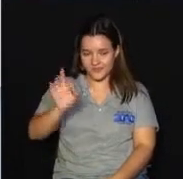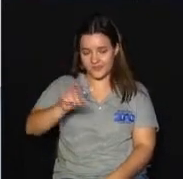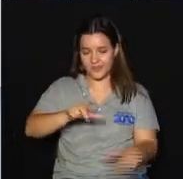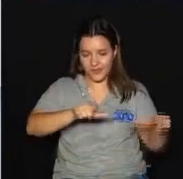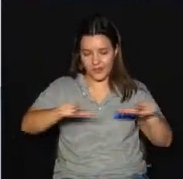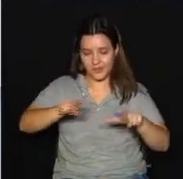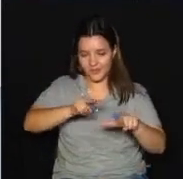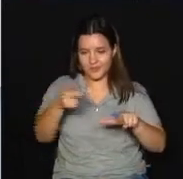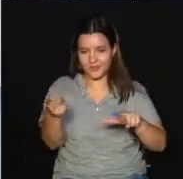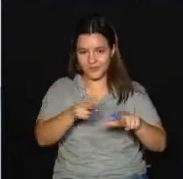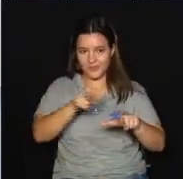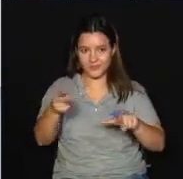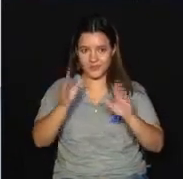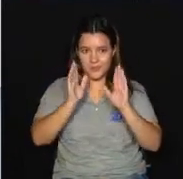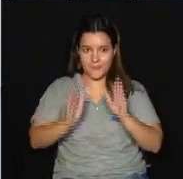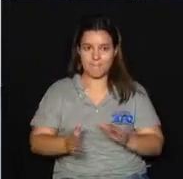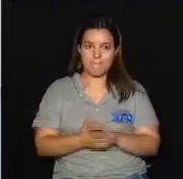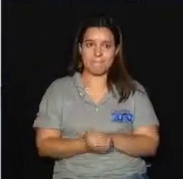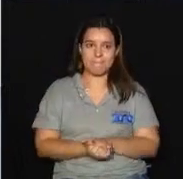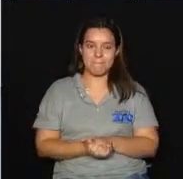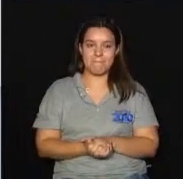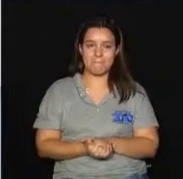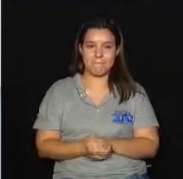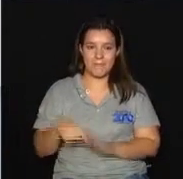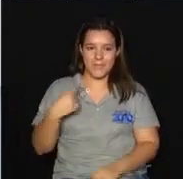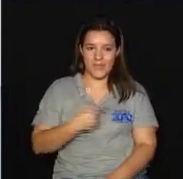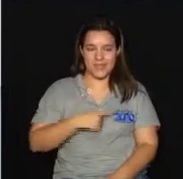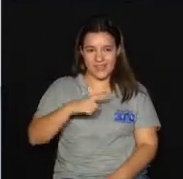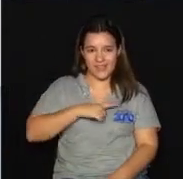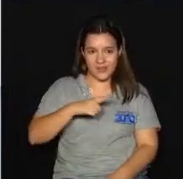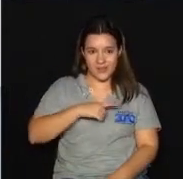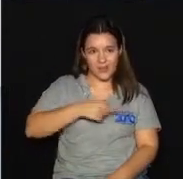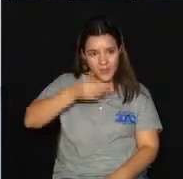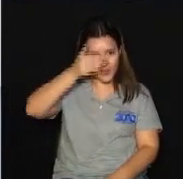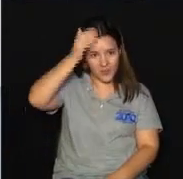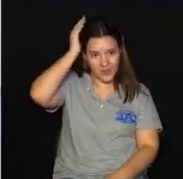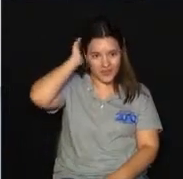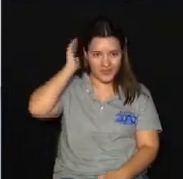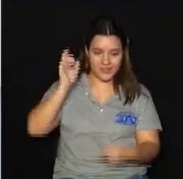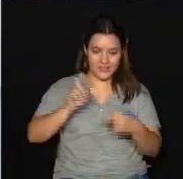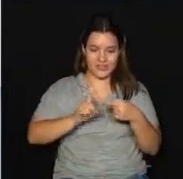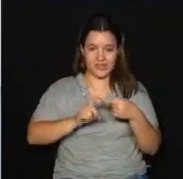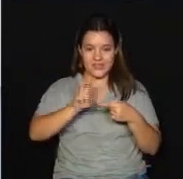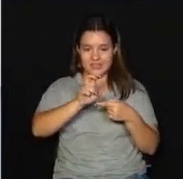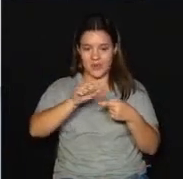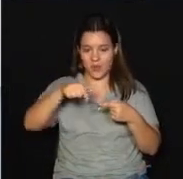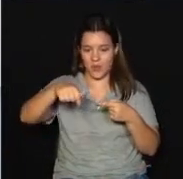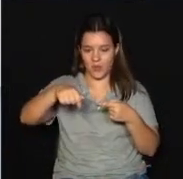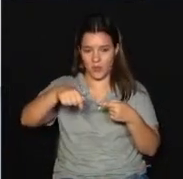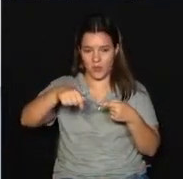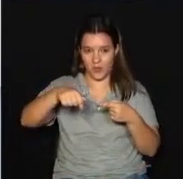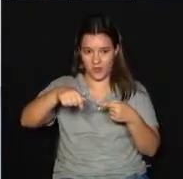96,95% das urnas apuradas. Nós temos Dário Saad,